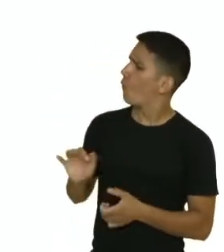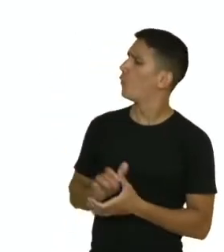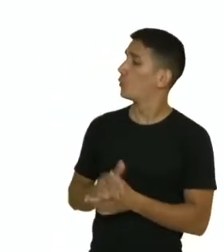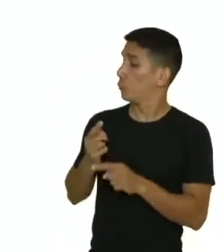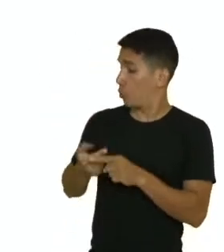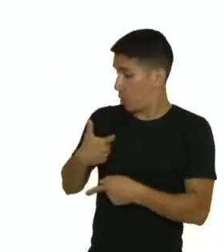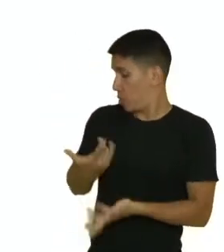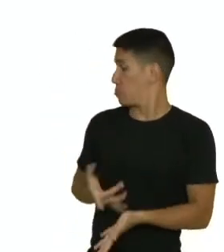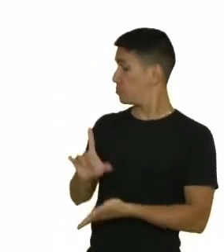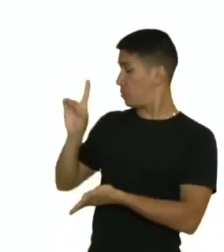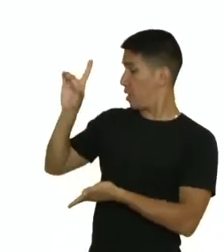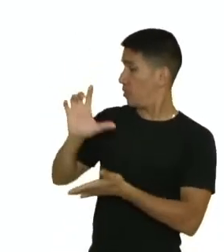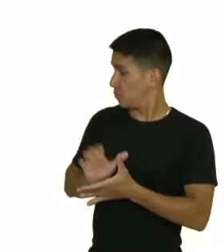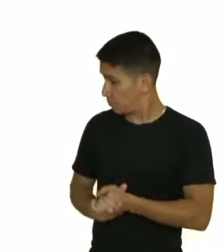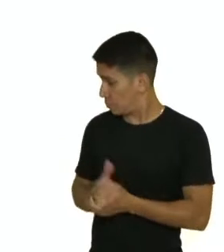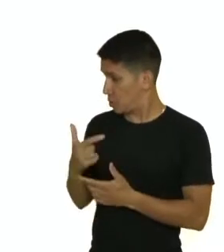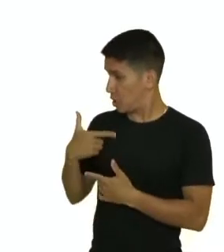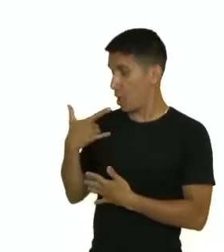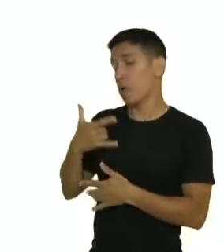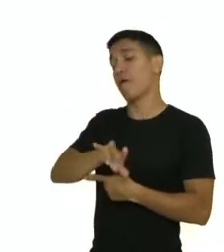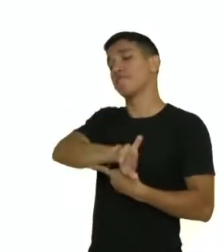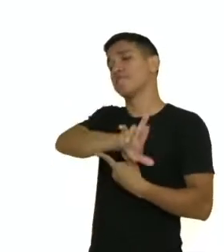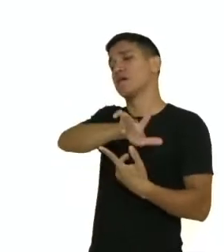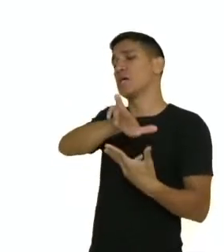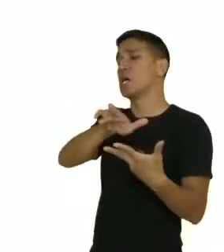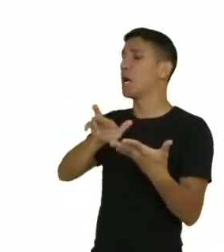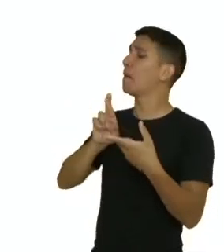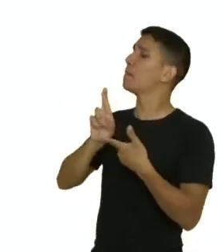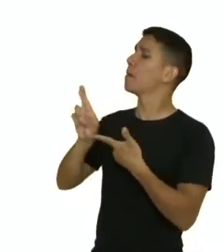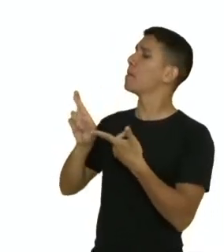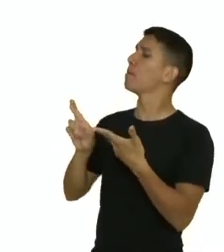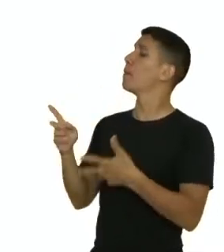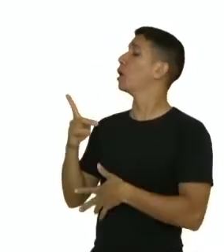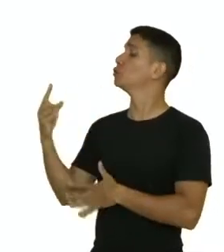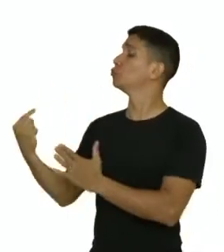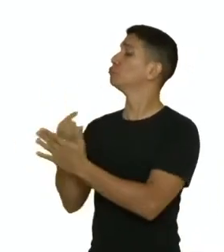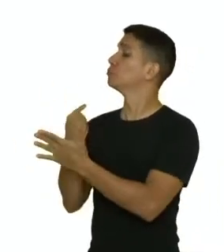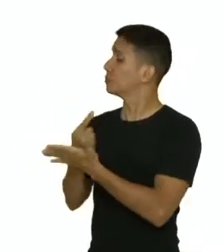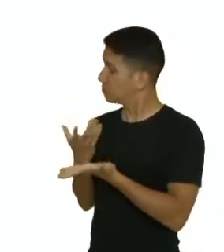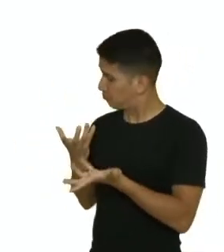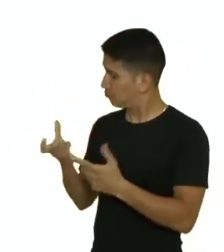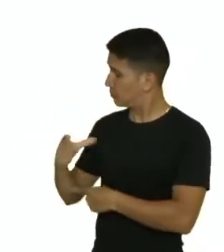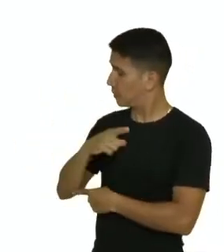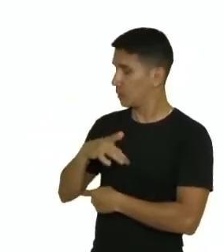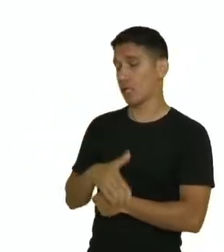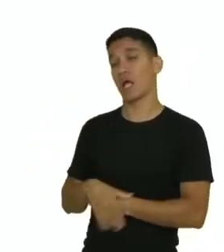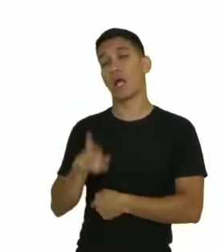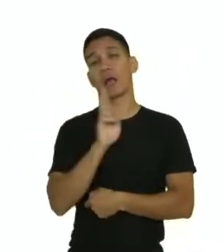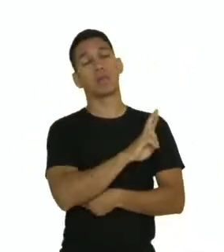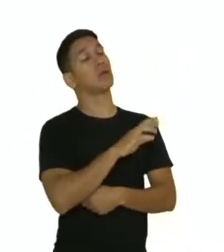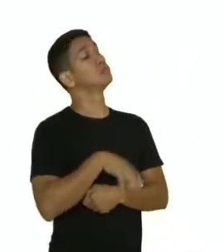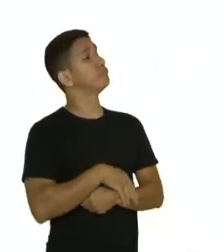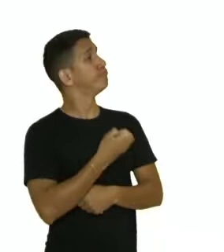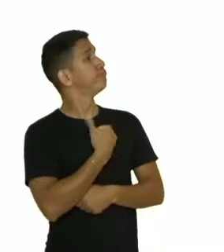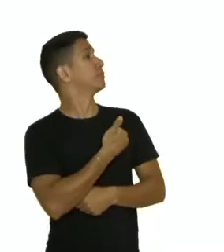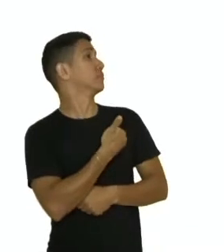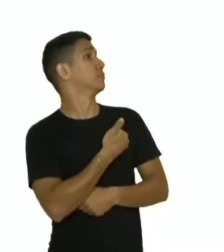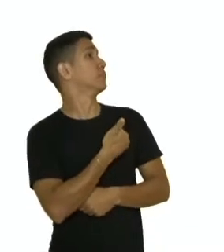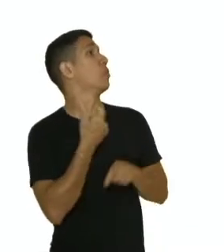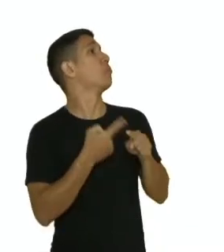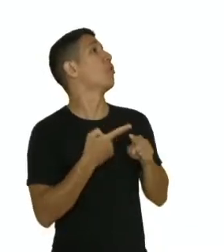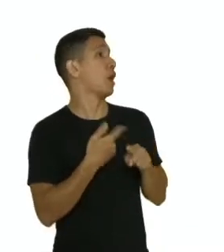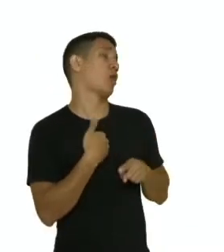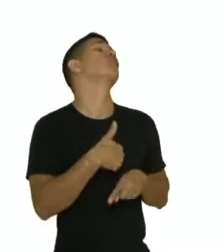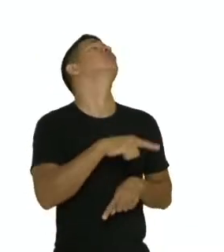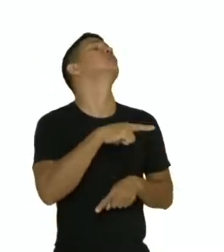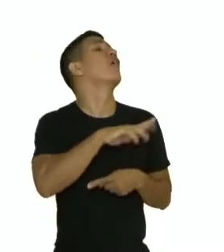Pois eu sou Deus e possuo várias respostas para suas perguntas. E o Sócrates responde a ele: Que bom! Pois eu